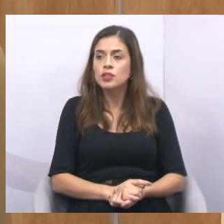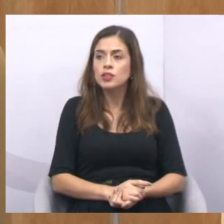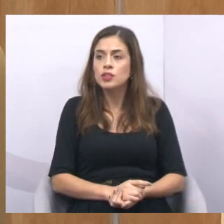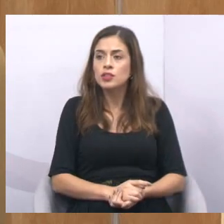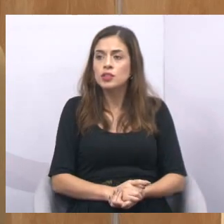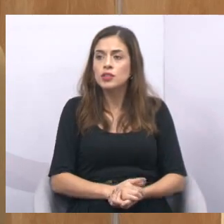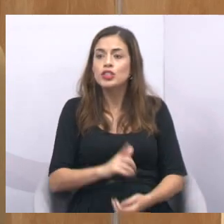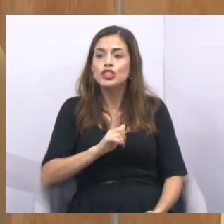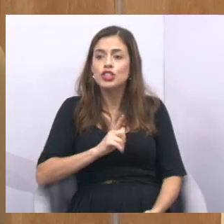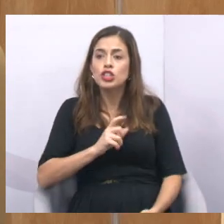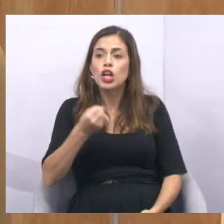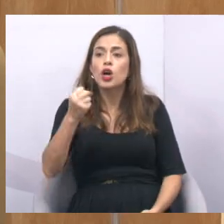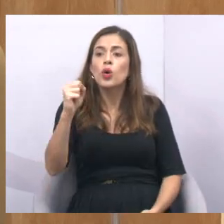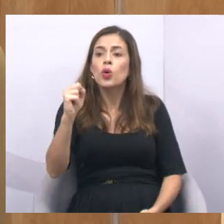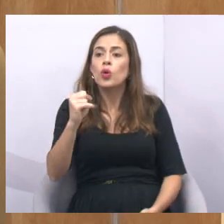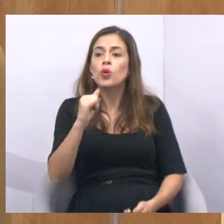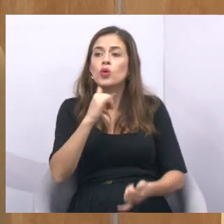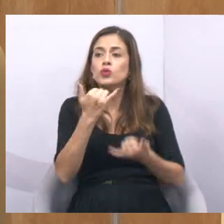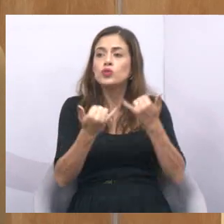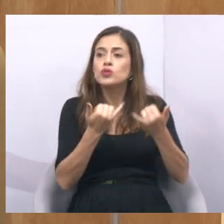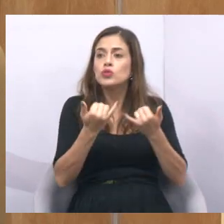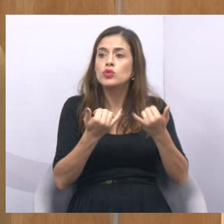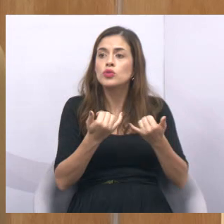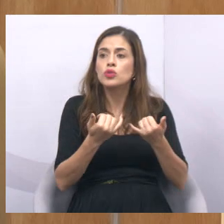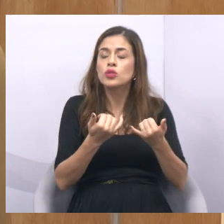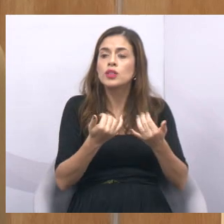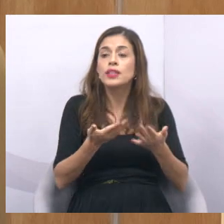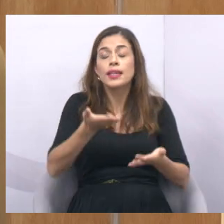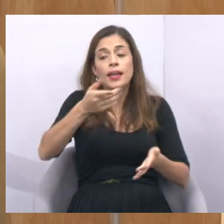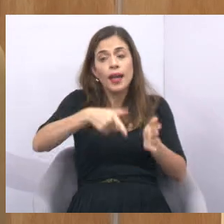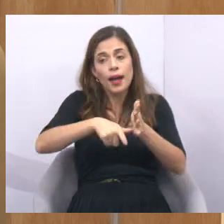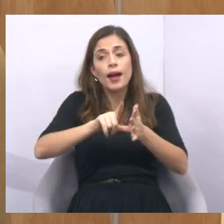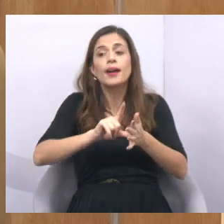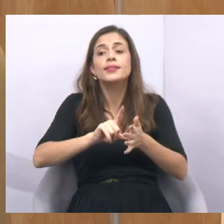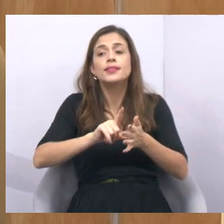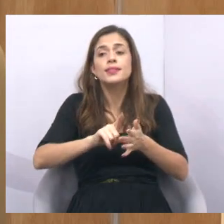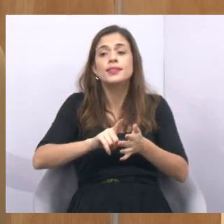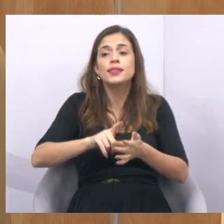tinha 8 jogadores que tinham sido dele esses 5 anos.